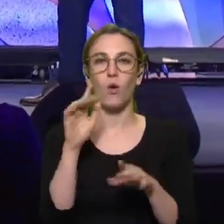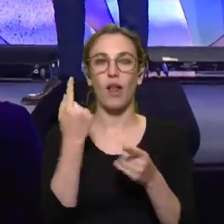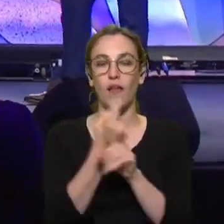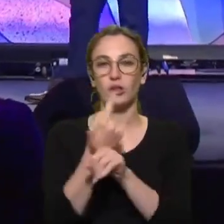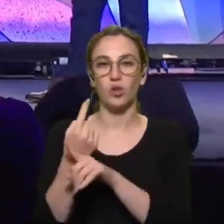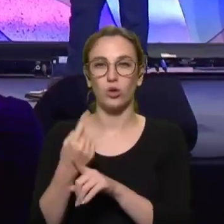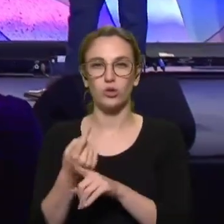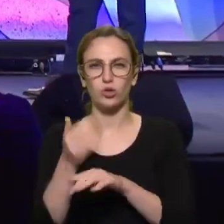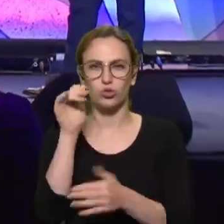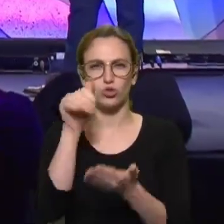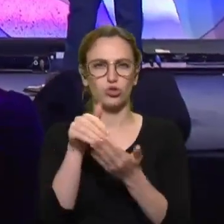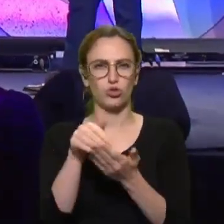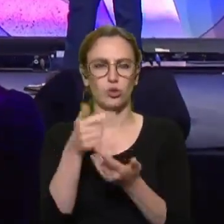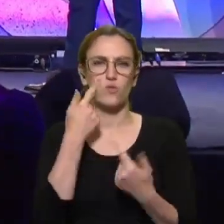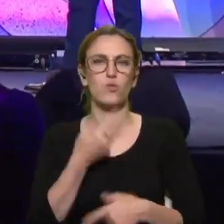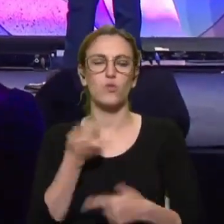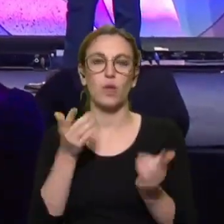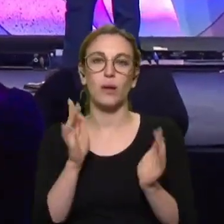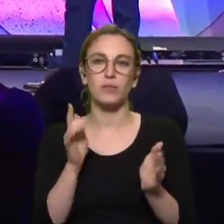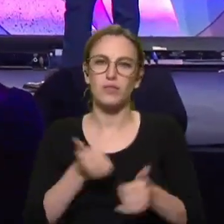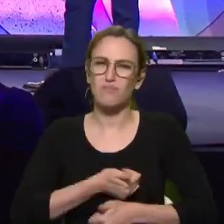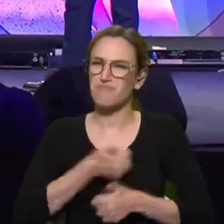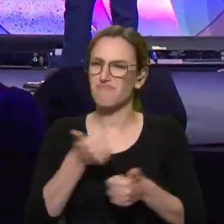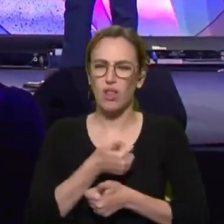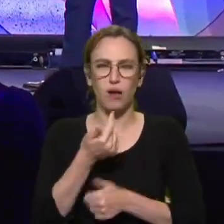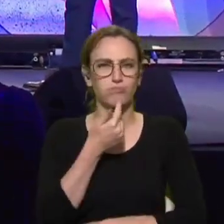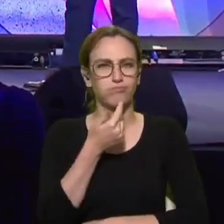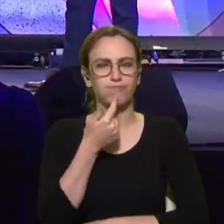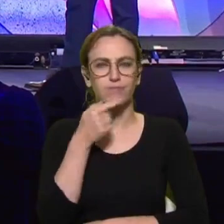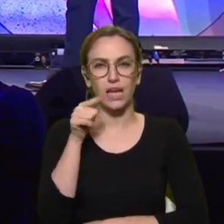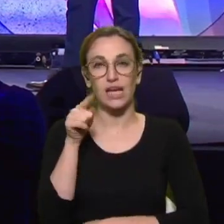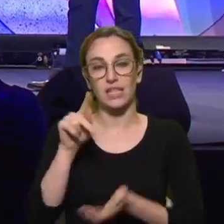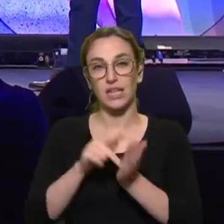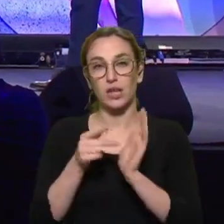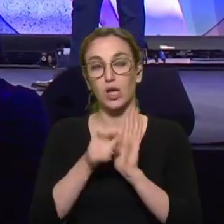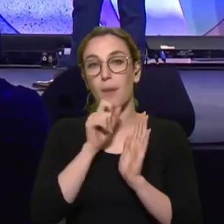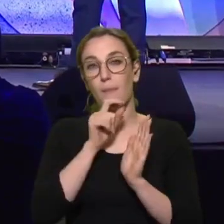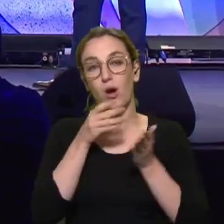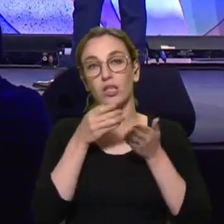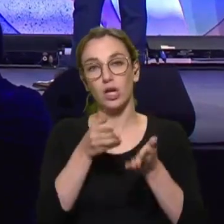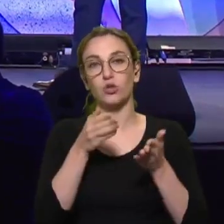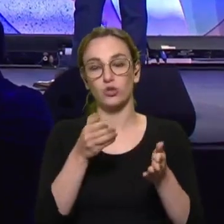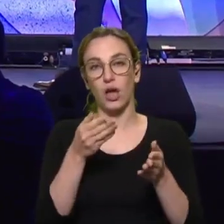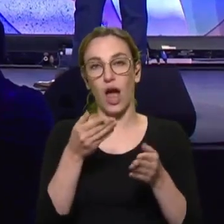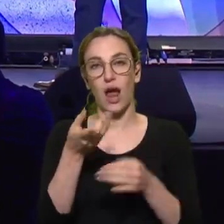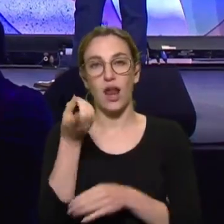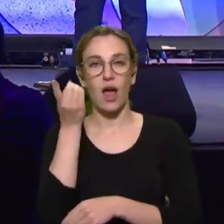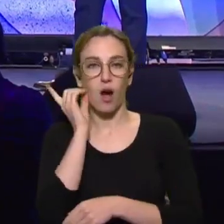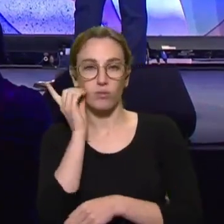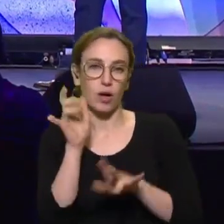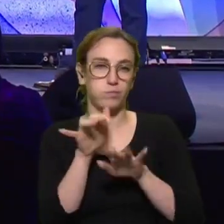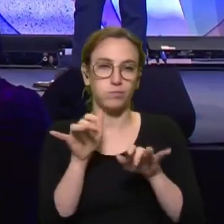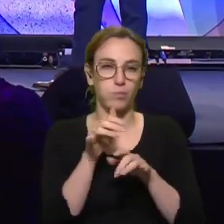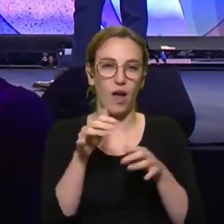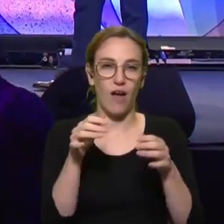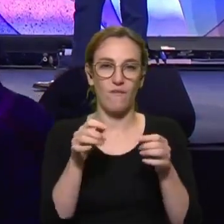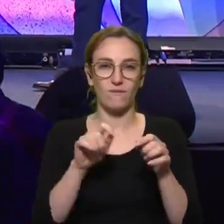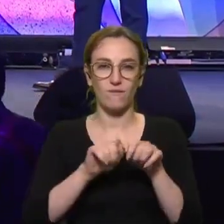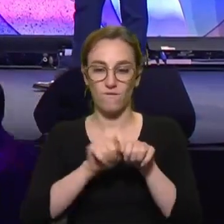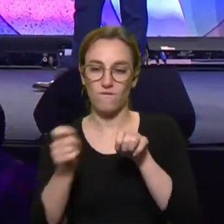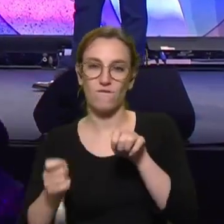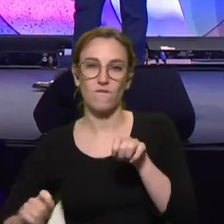melhorar bastante a precisão desta tecnologia, o que pode ajudar a tornar os dispositivos sem fio mais seguros contra